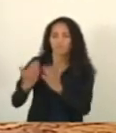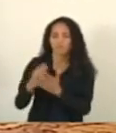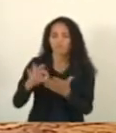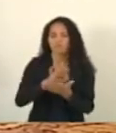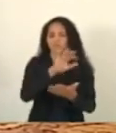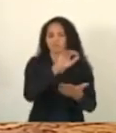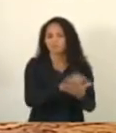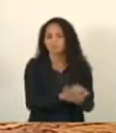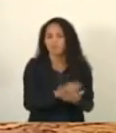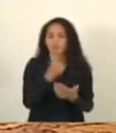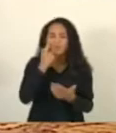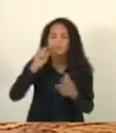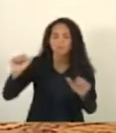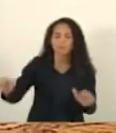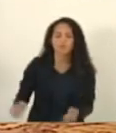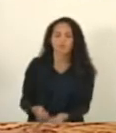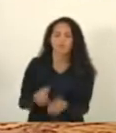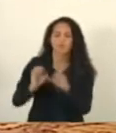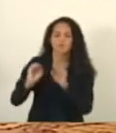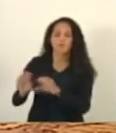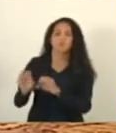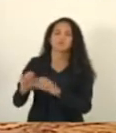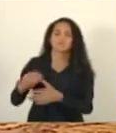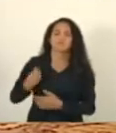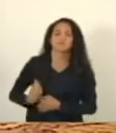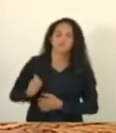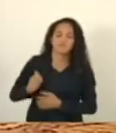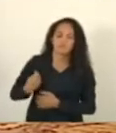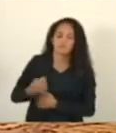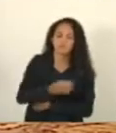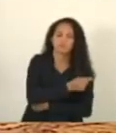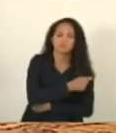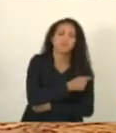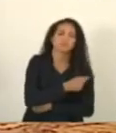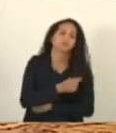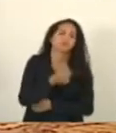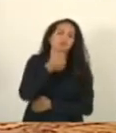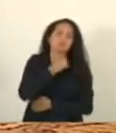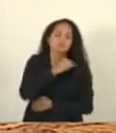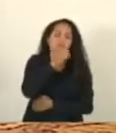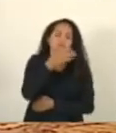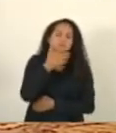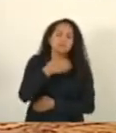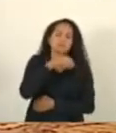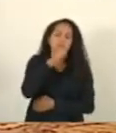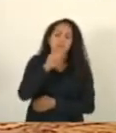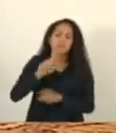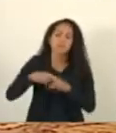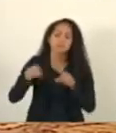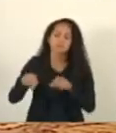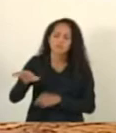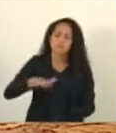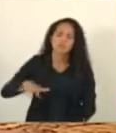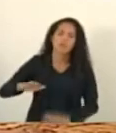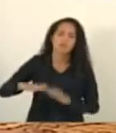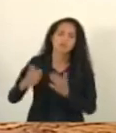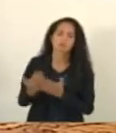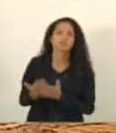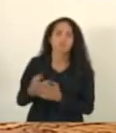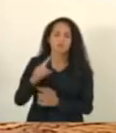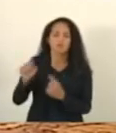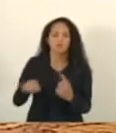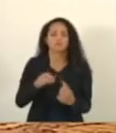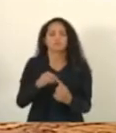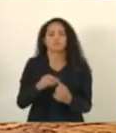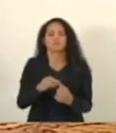aprendizado e da vida dos estudantes, pais e funcionários no ambiente escolar. O objetivo do